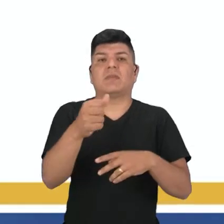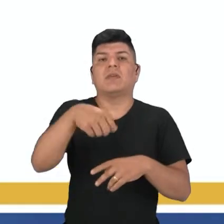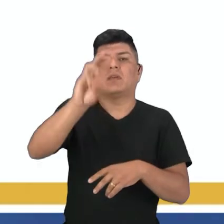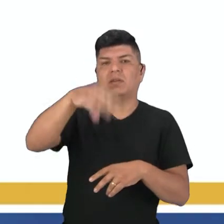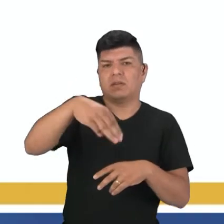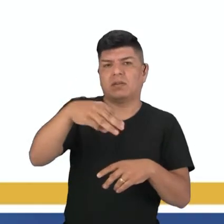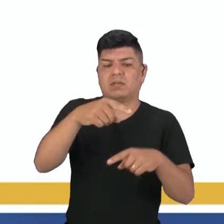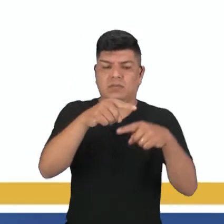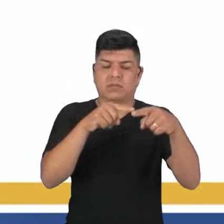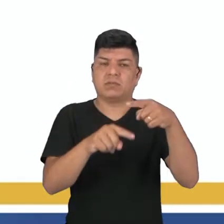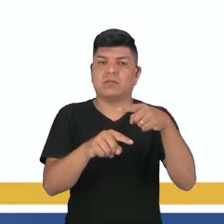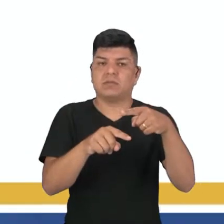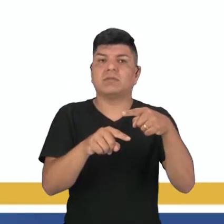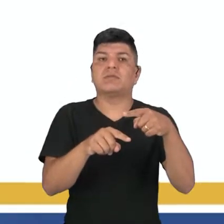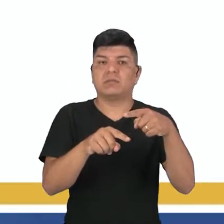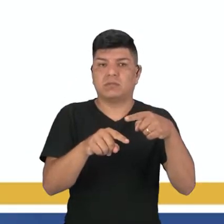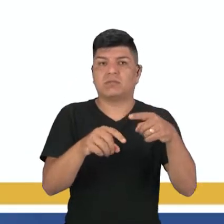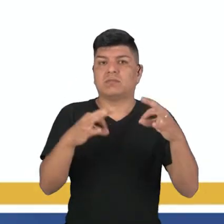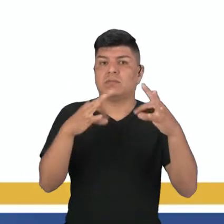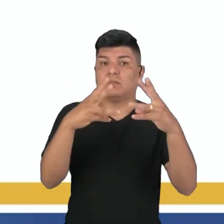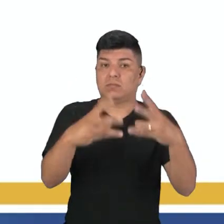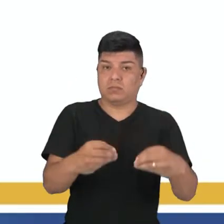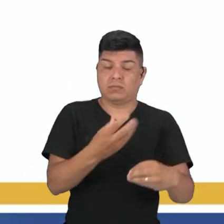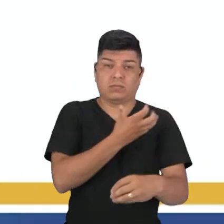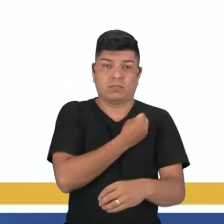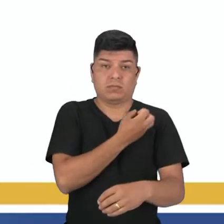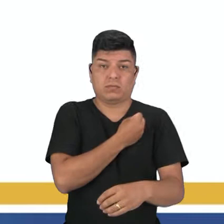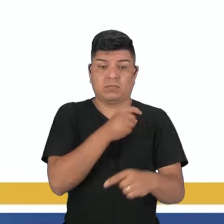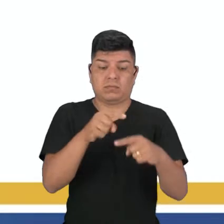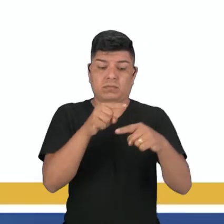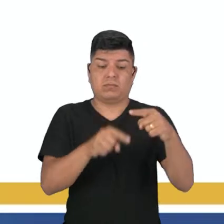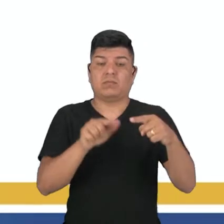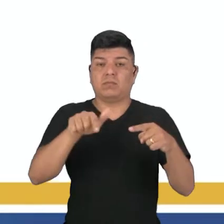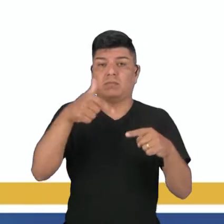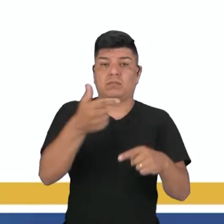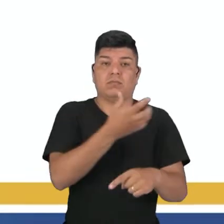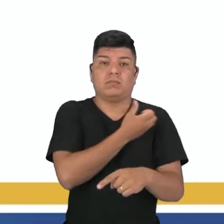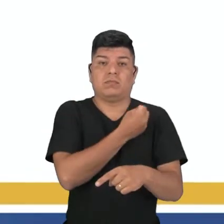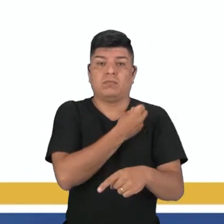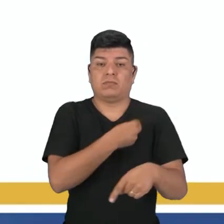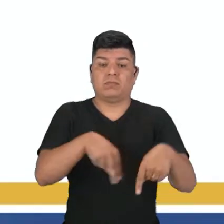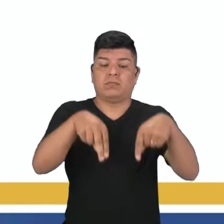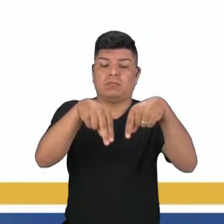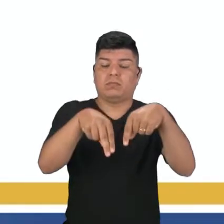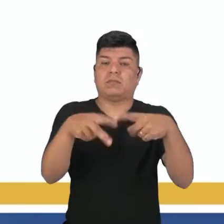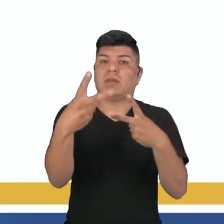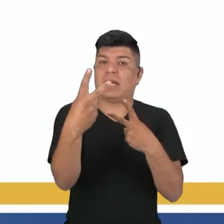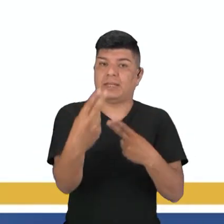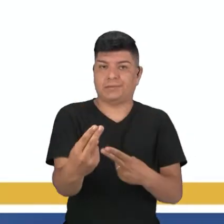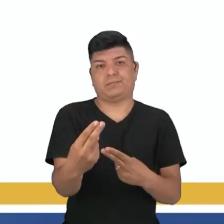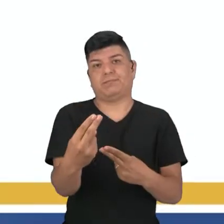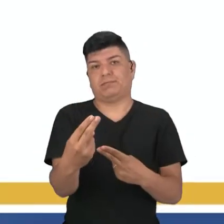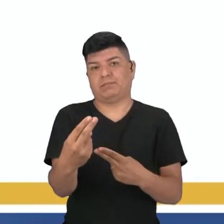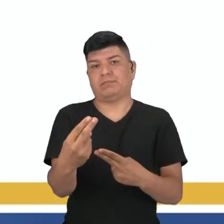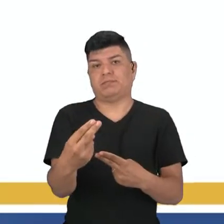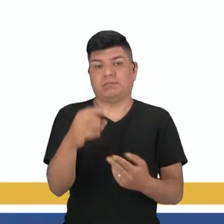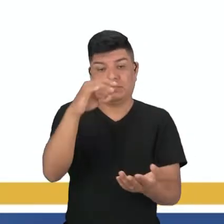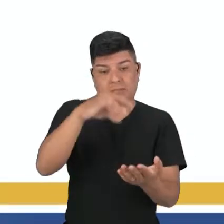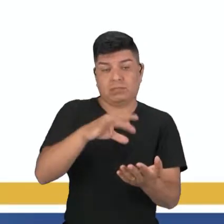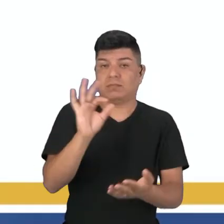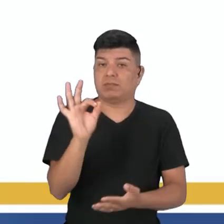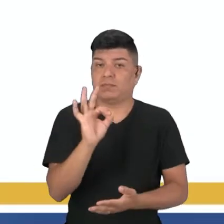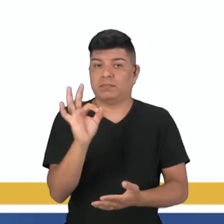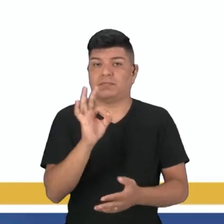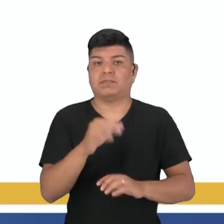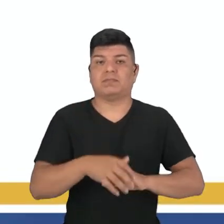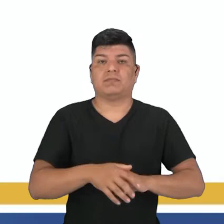os divisores? Os divisores são aqueles números que dividem outro número natural exato, que não tem resto. É uma